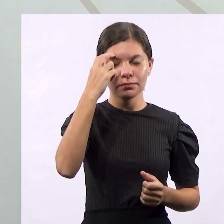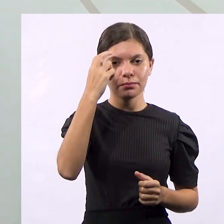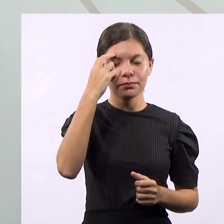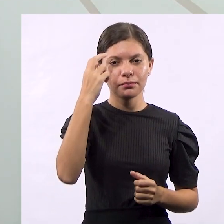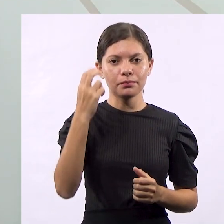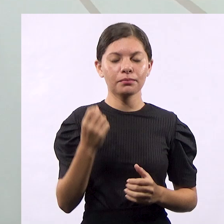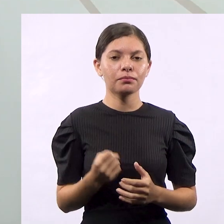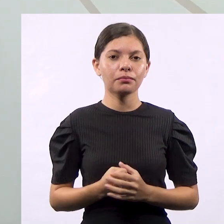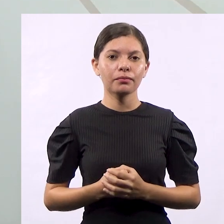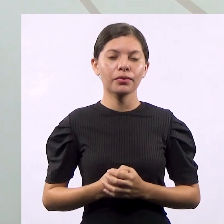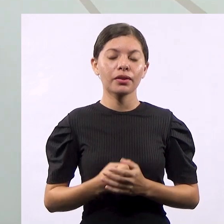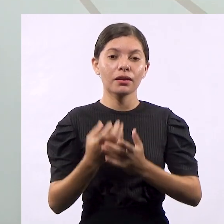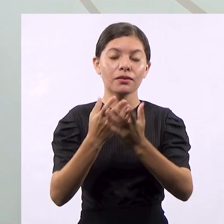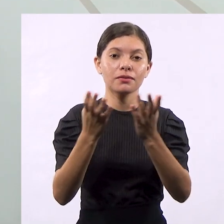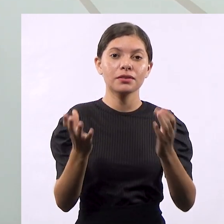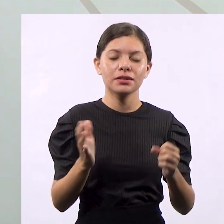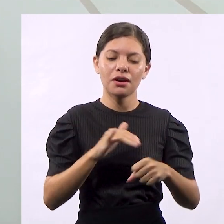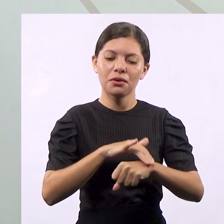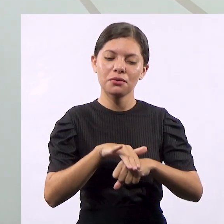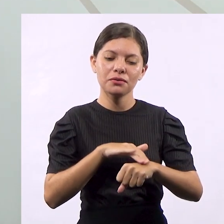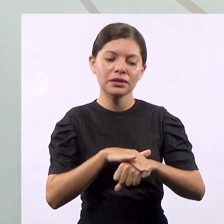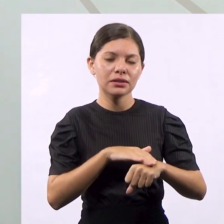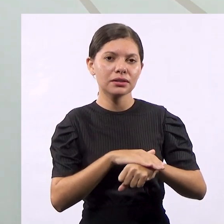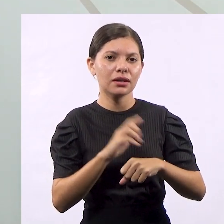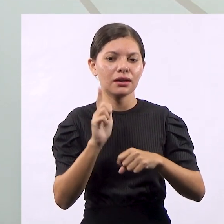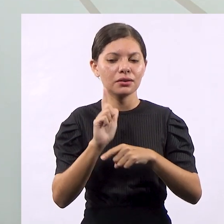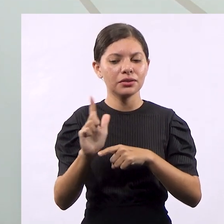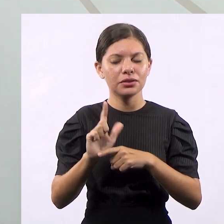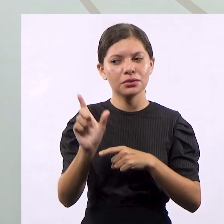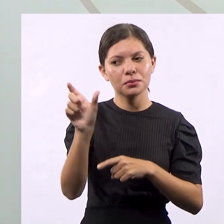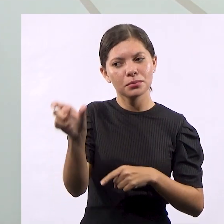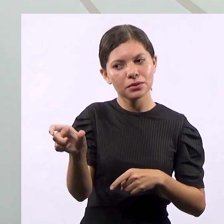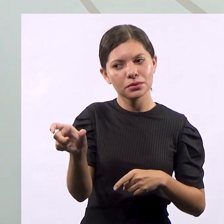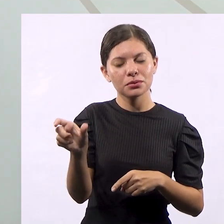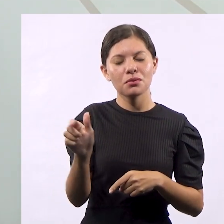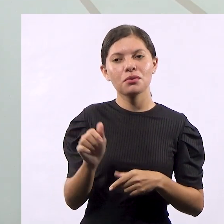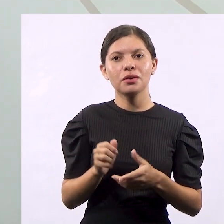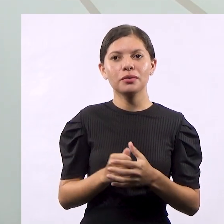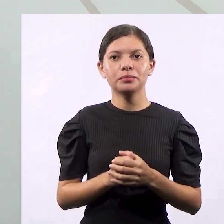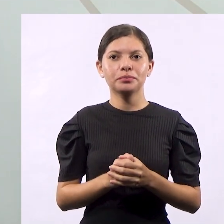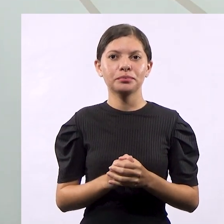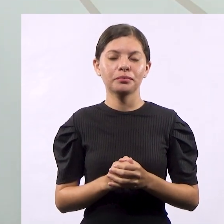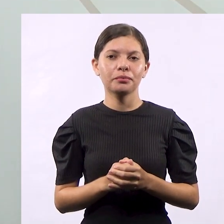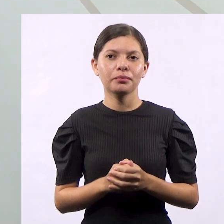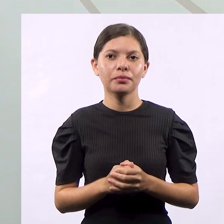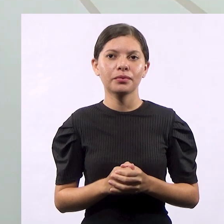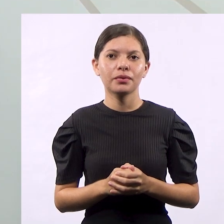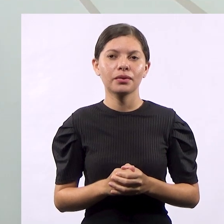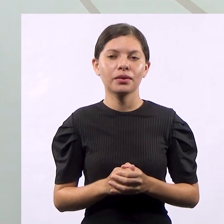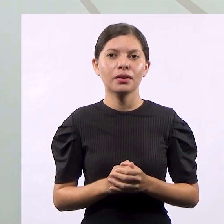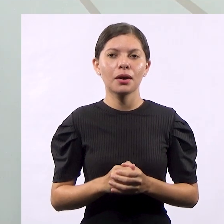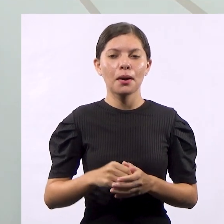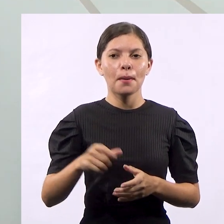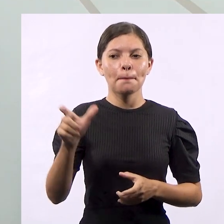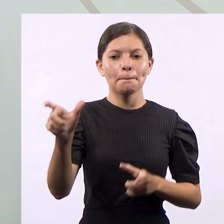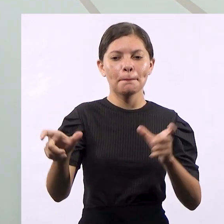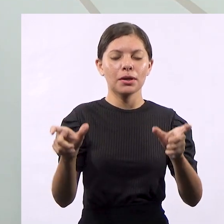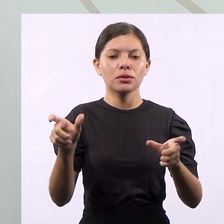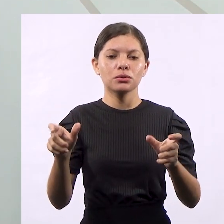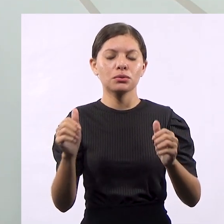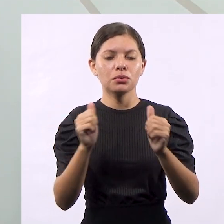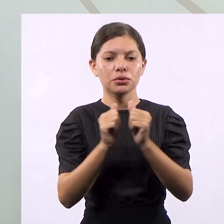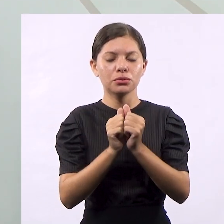com que você, ao dialogar com esse gestor, com essa gestora, ou mesmo quem faz parte da